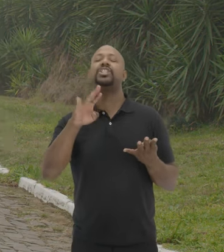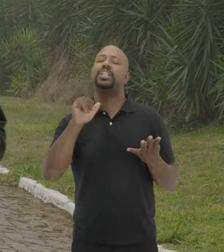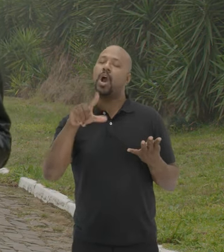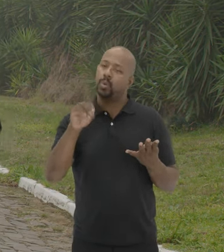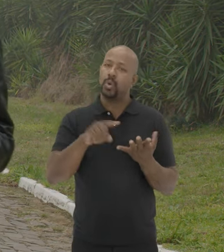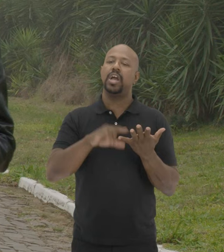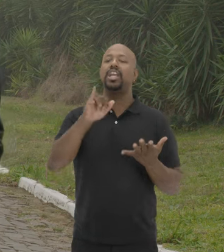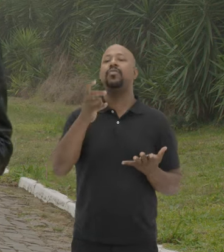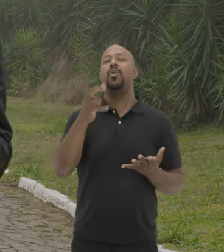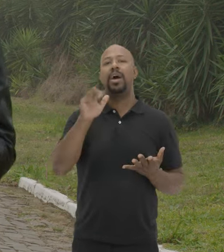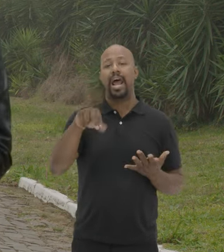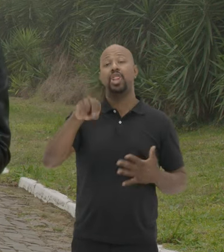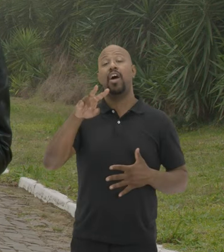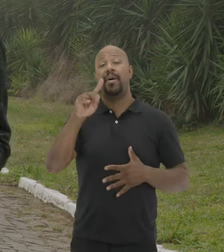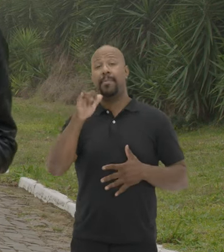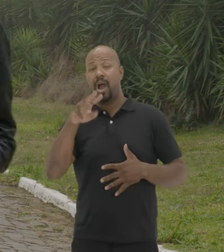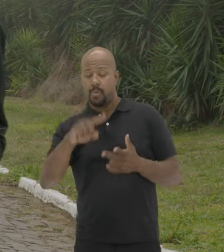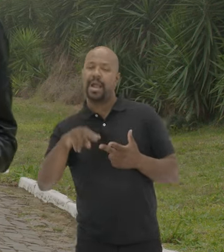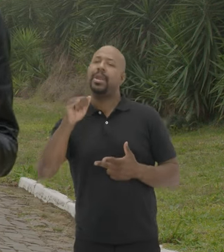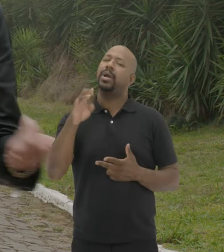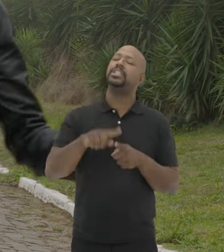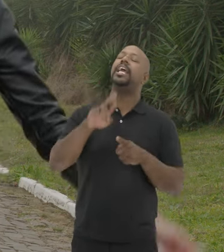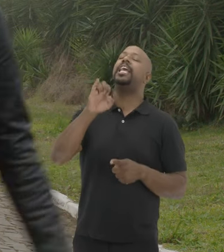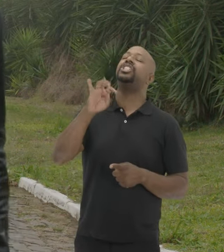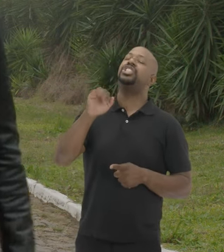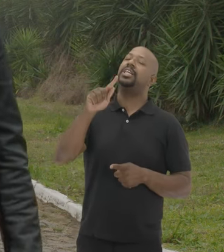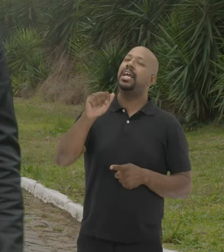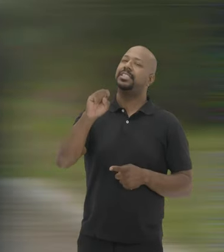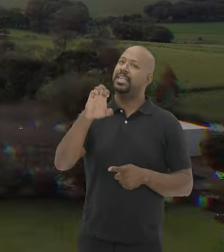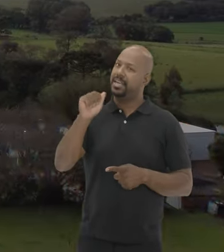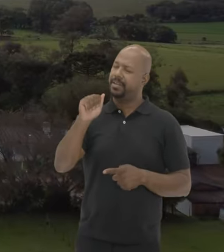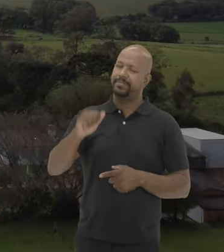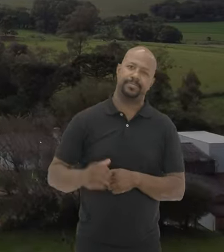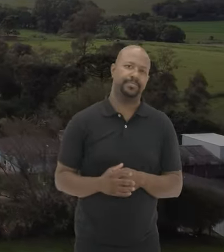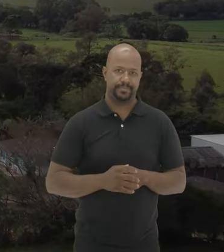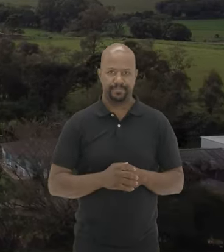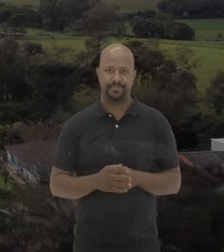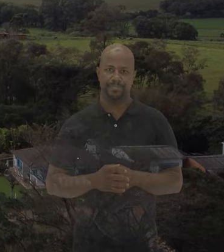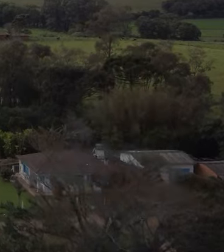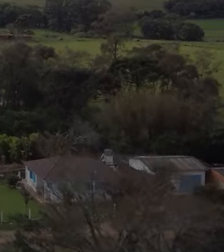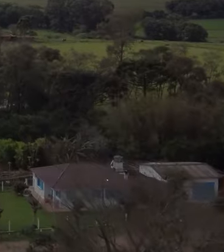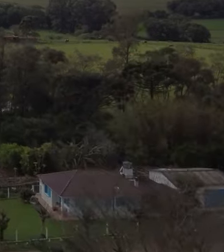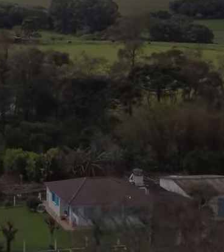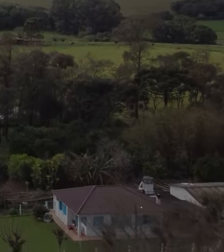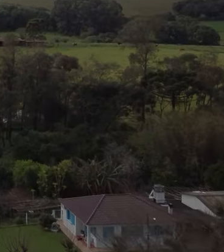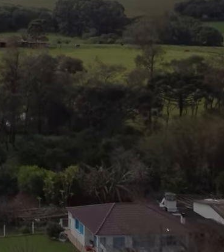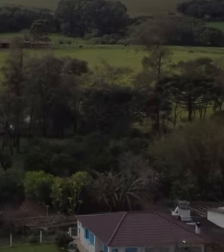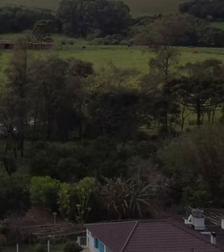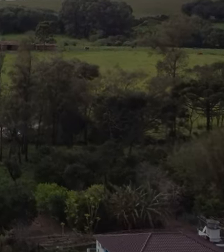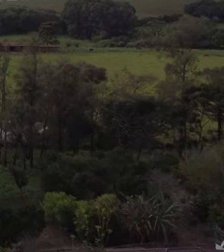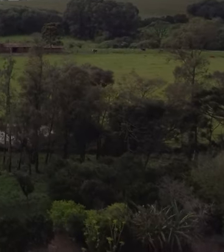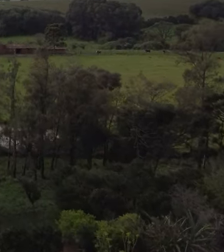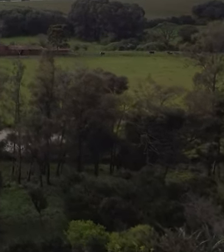Faxinal do Soturno, Ivorá, Nova Palma, Pinhal Grande e Restinga Seca. Imagem aérea da estrada feita com drone.